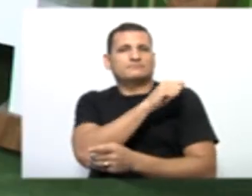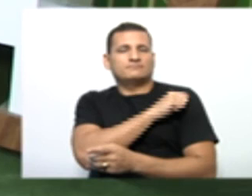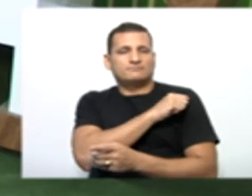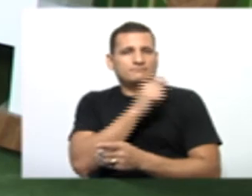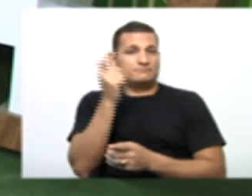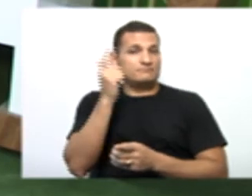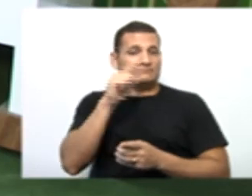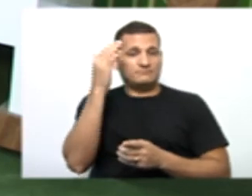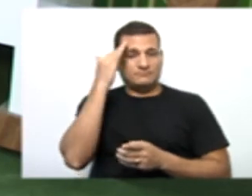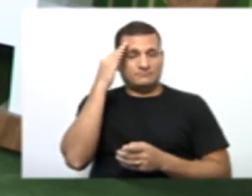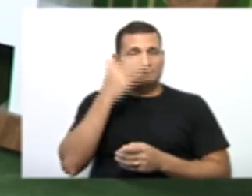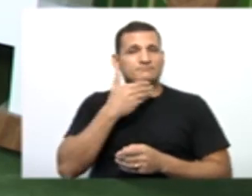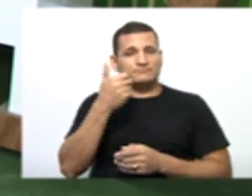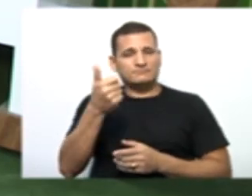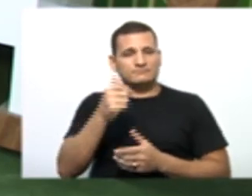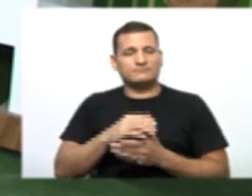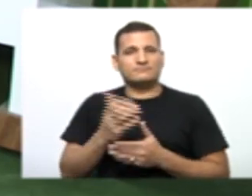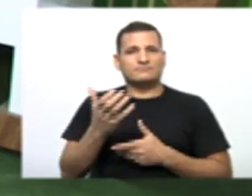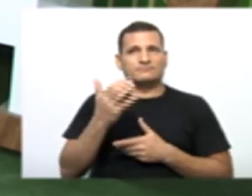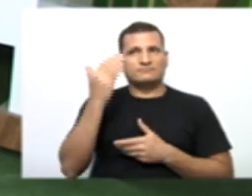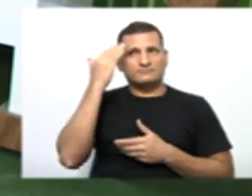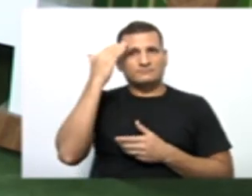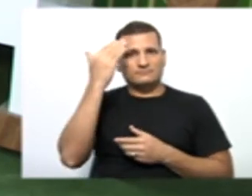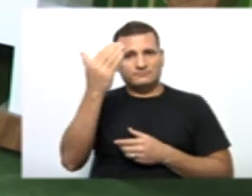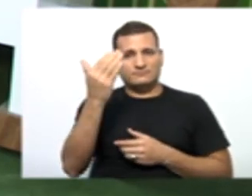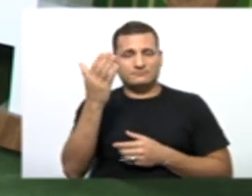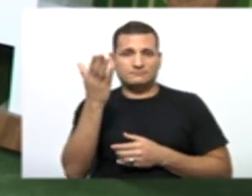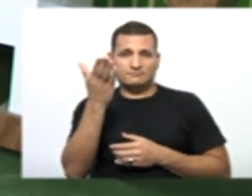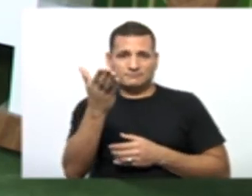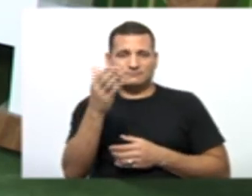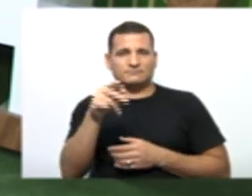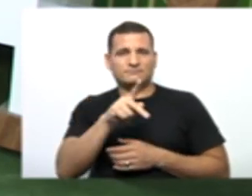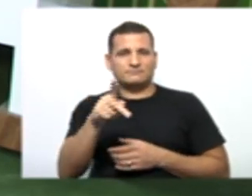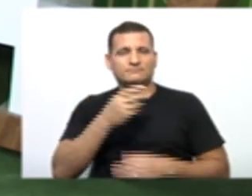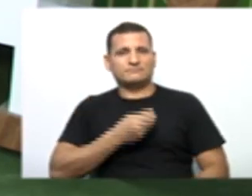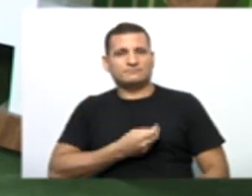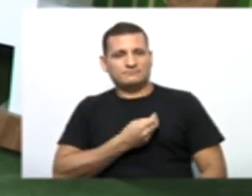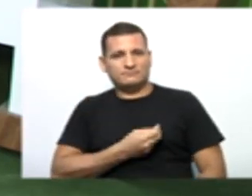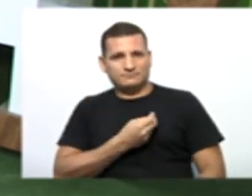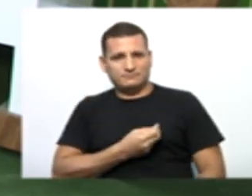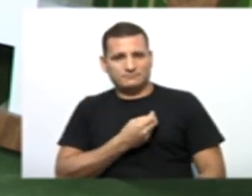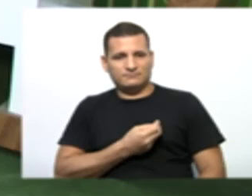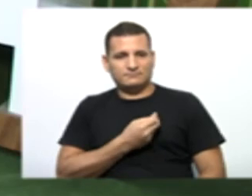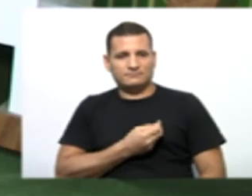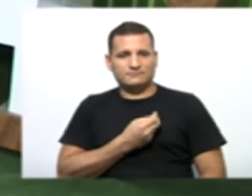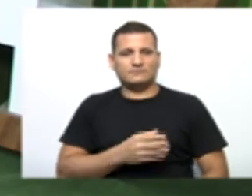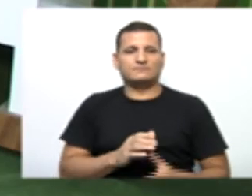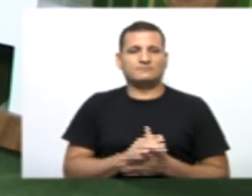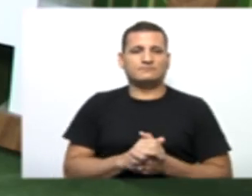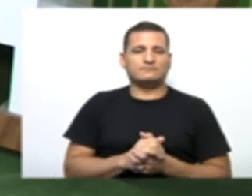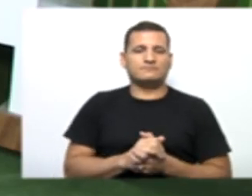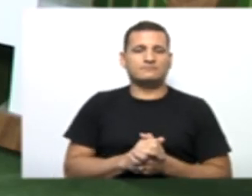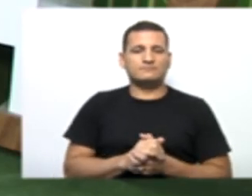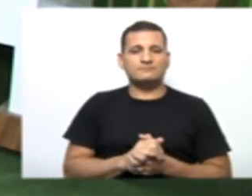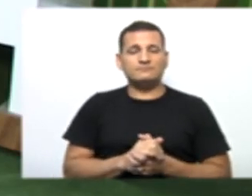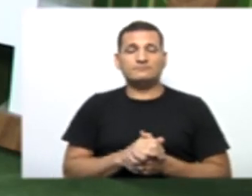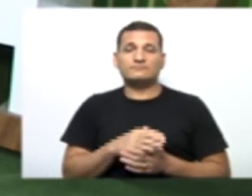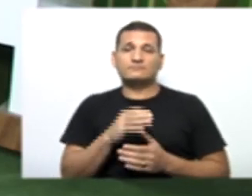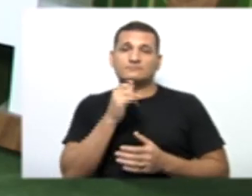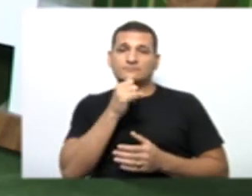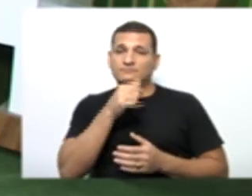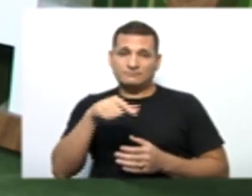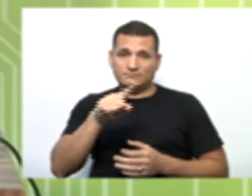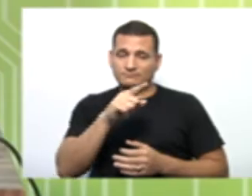compreender melhor. Quero agradecer a você, professor presencial, né, como eu falei no início da aula, sem vocês não